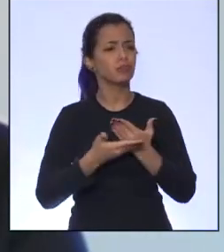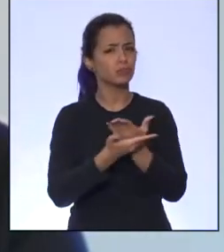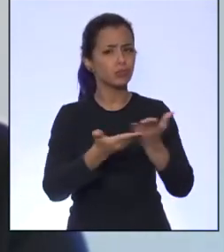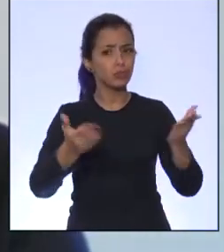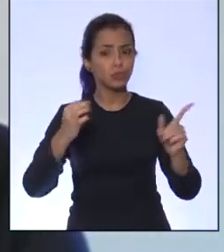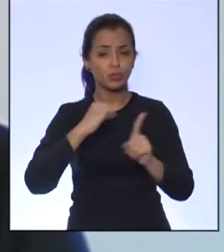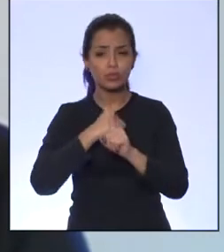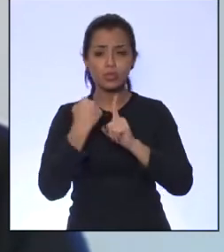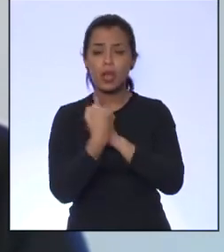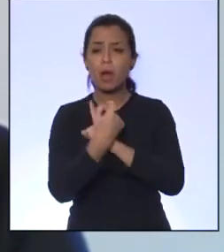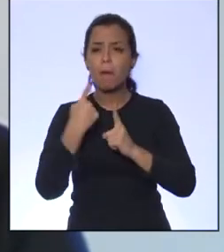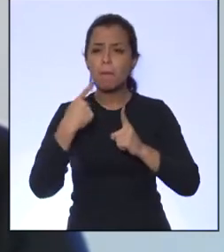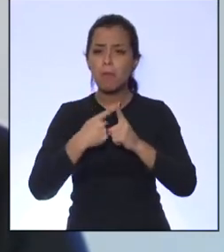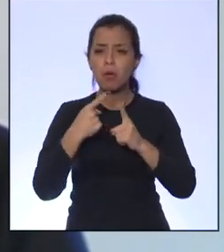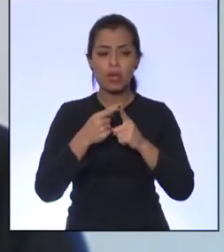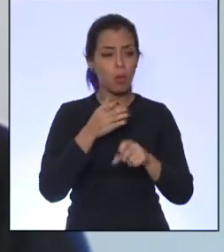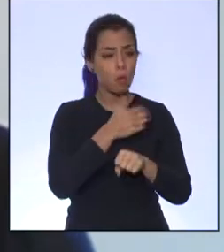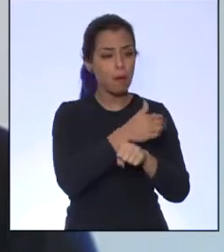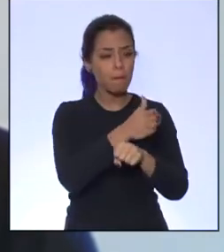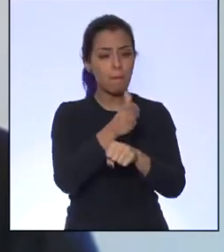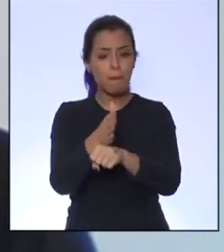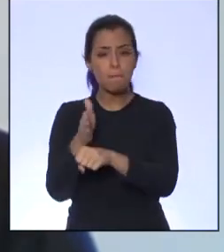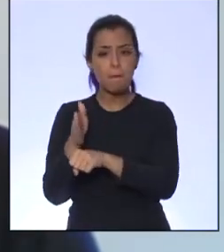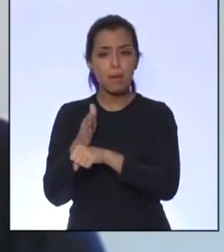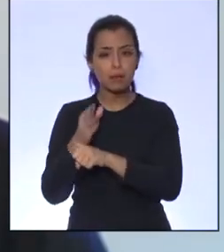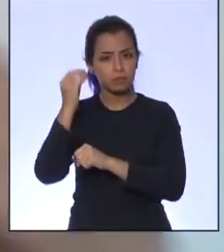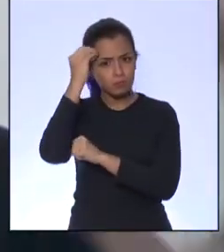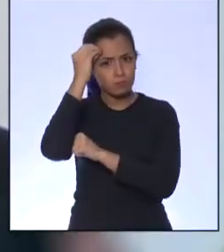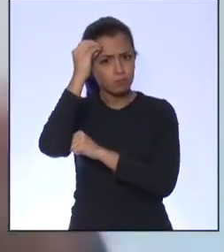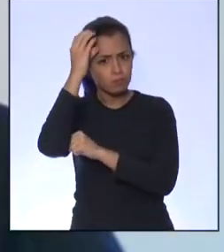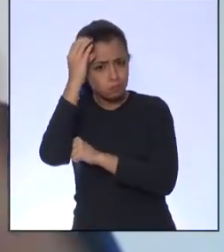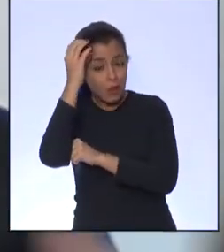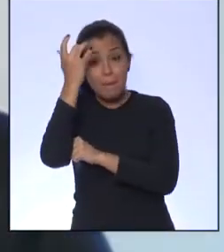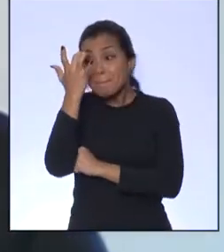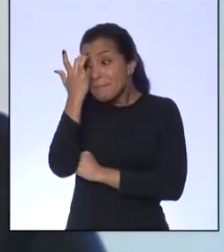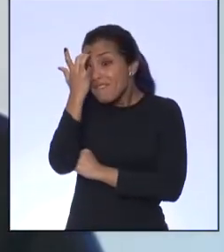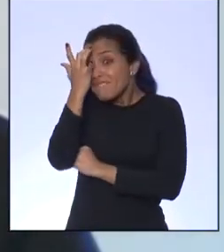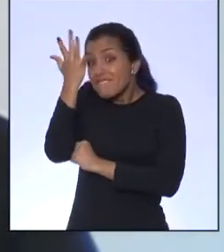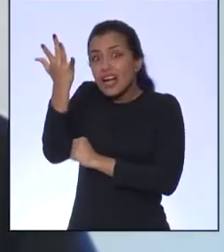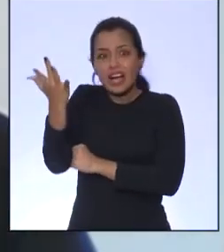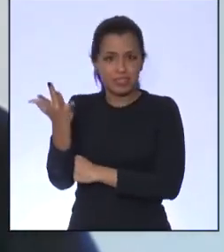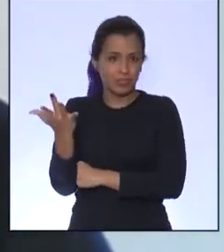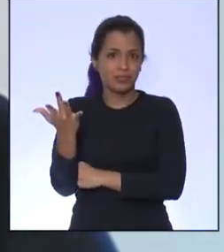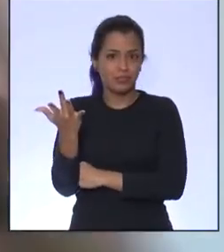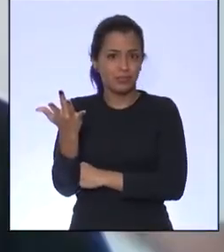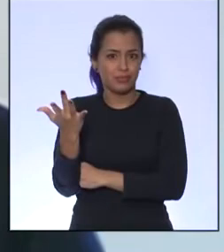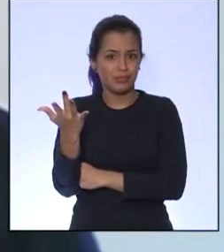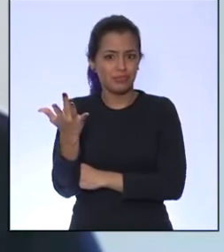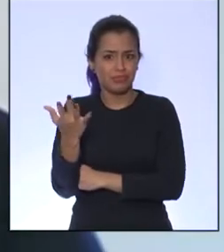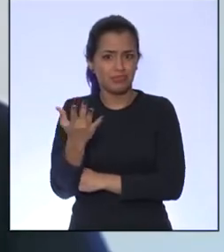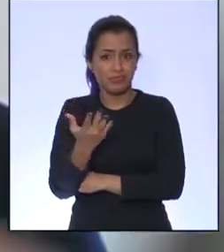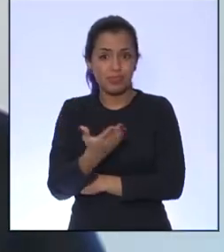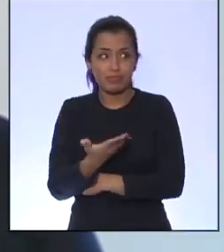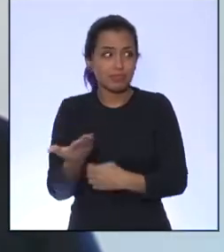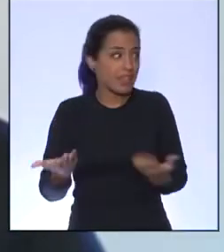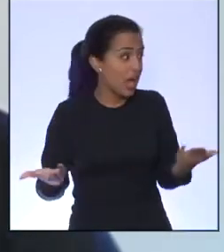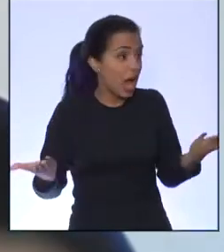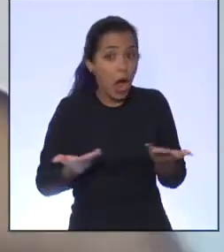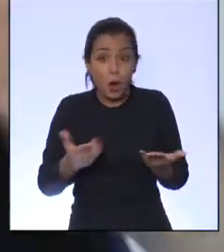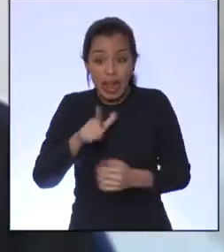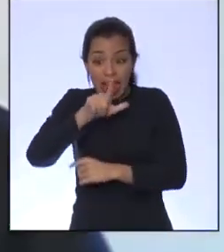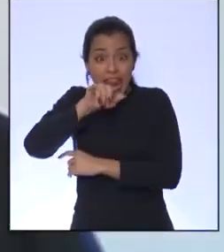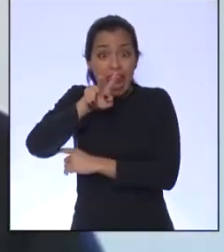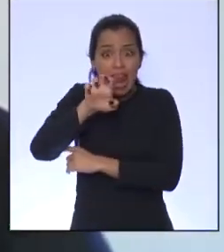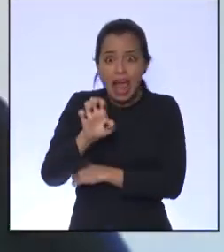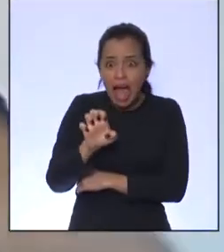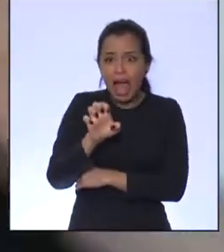conhecimento, o acesso ao conhecimento será mais fácil. Nós nunca tivemos tanta live, tanta palestra